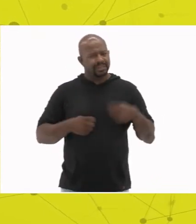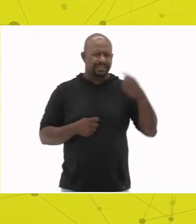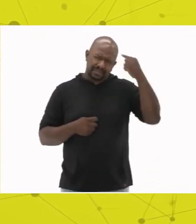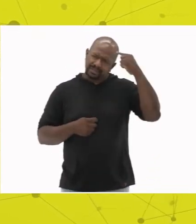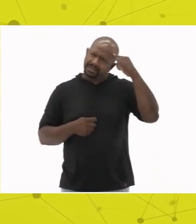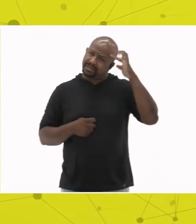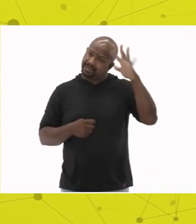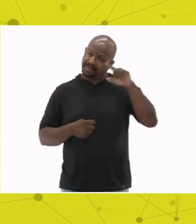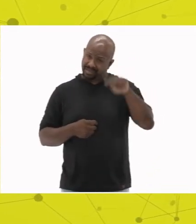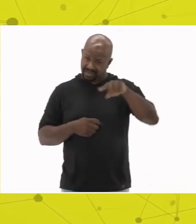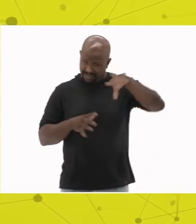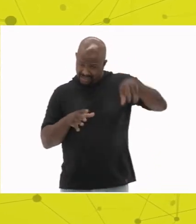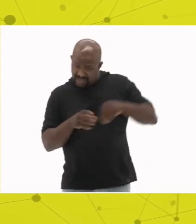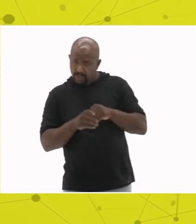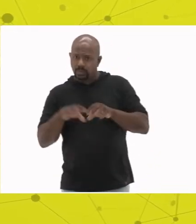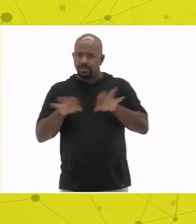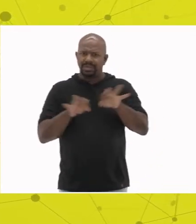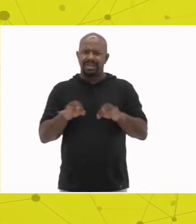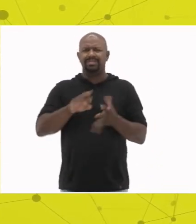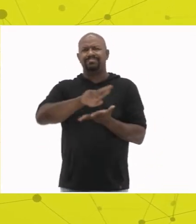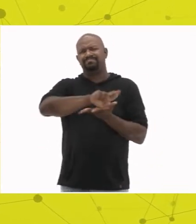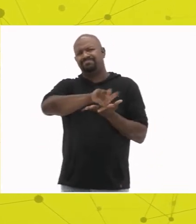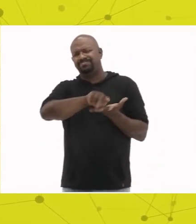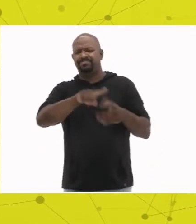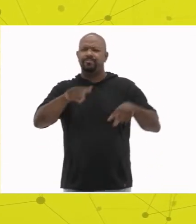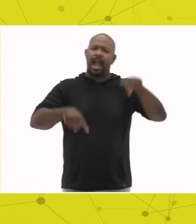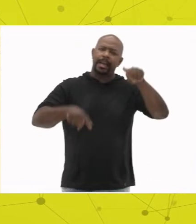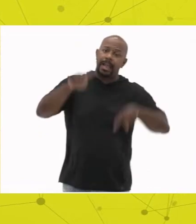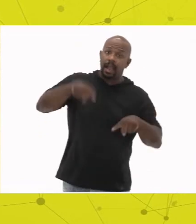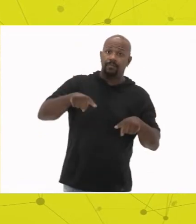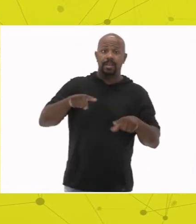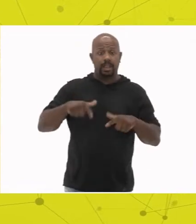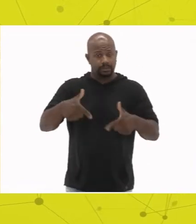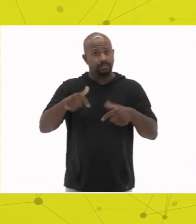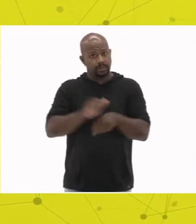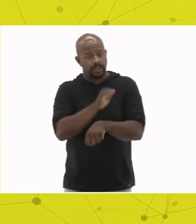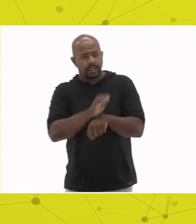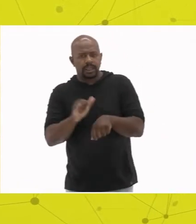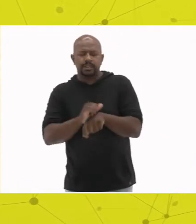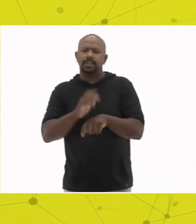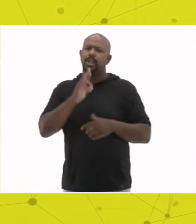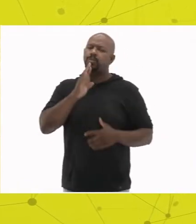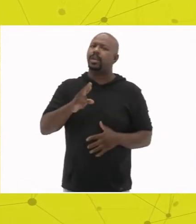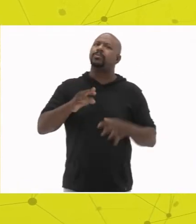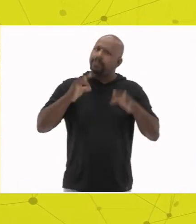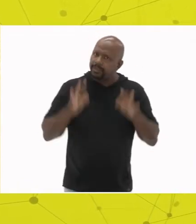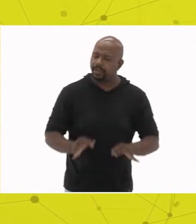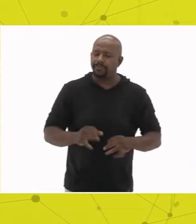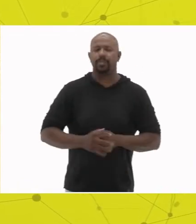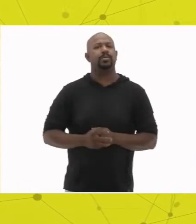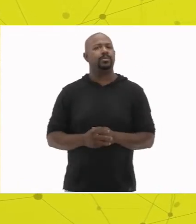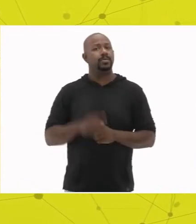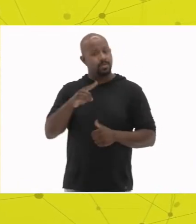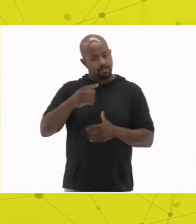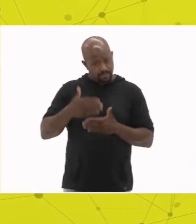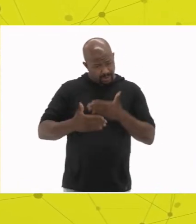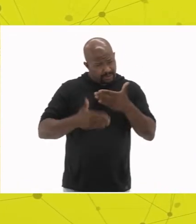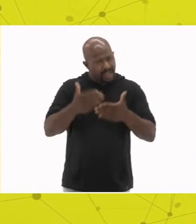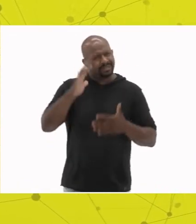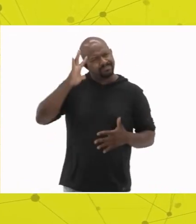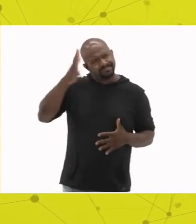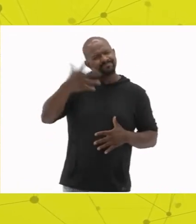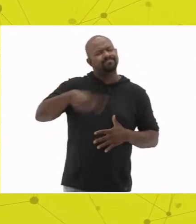então, considerar no projeto variáveis incondicionais em ações estratégicas de resultados definidos, em um